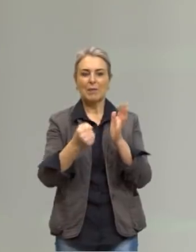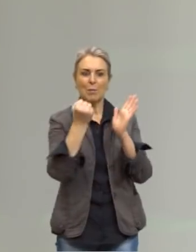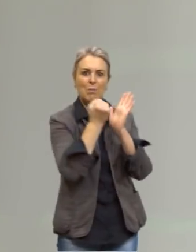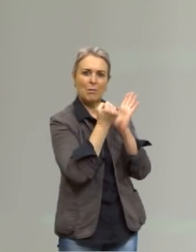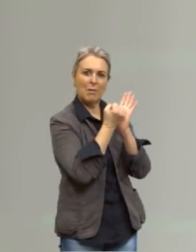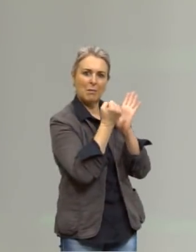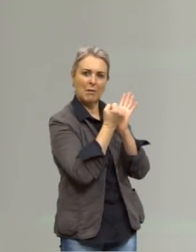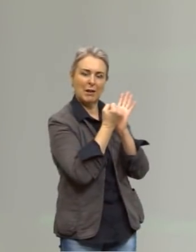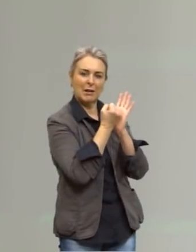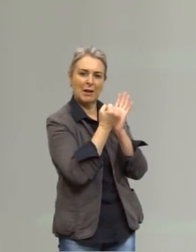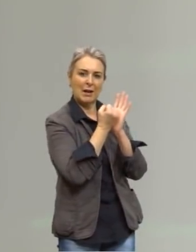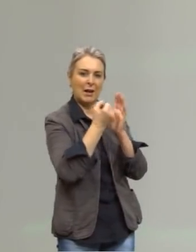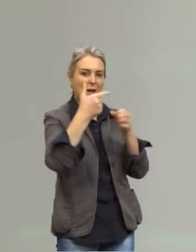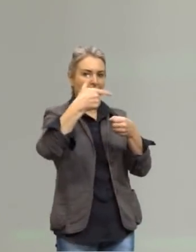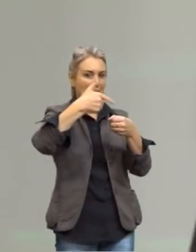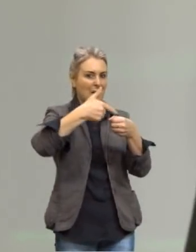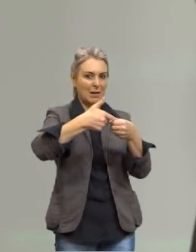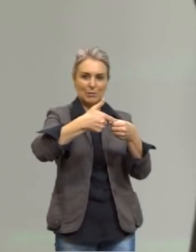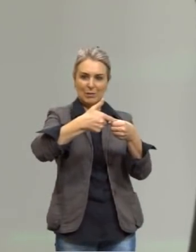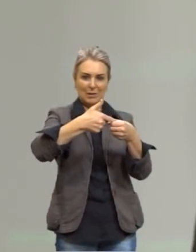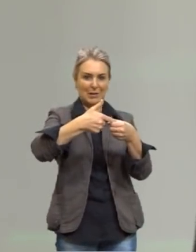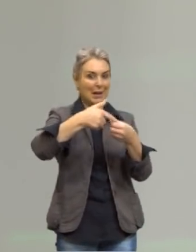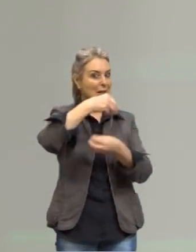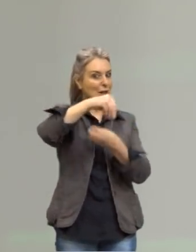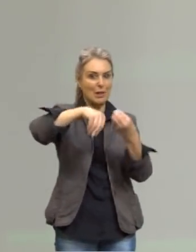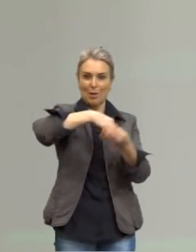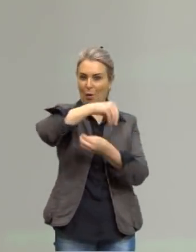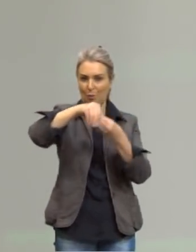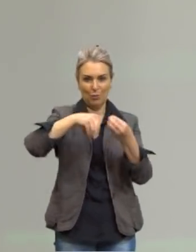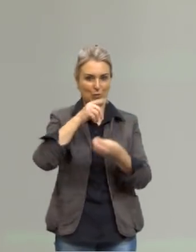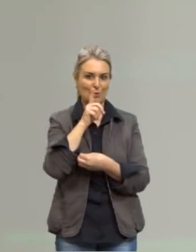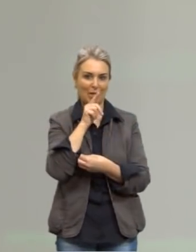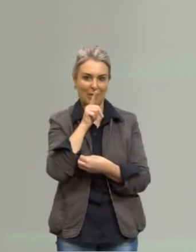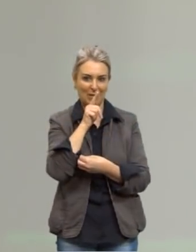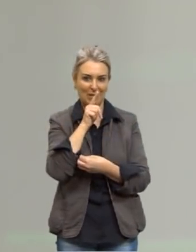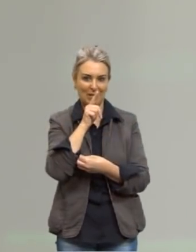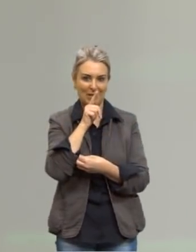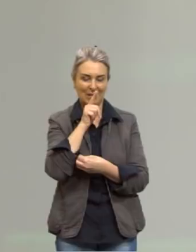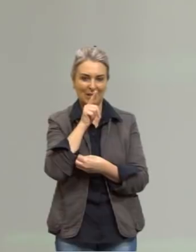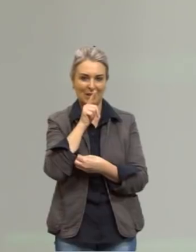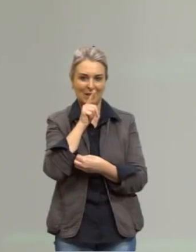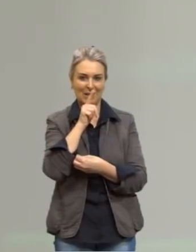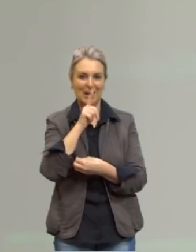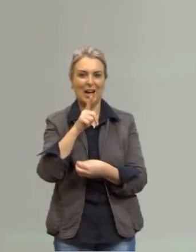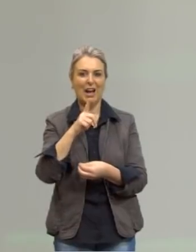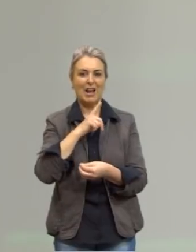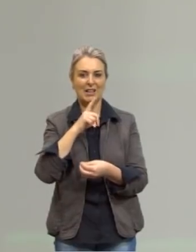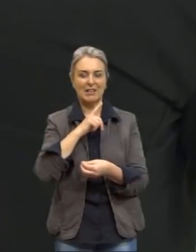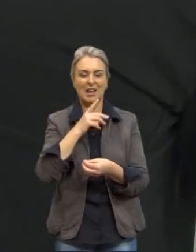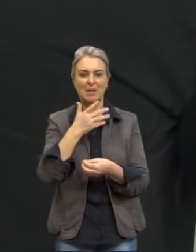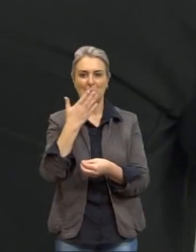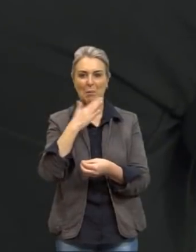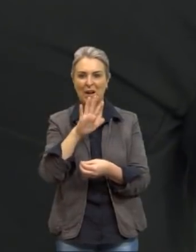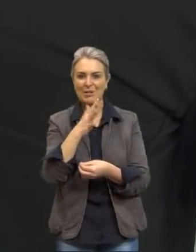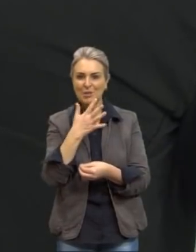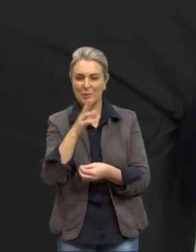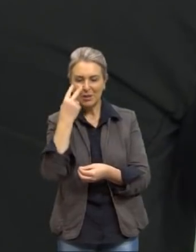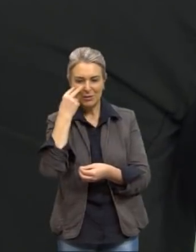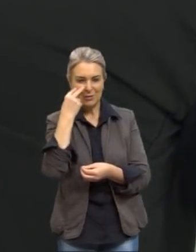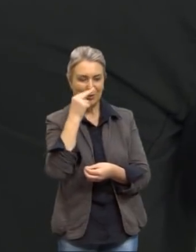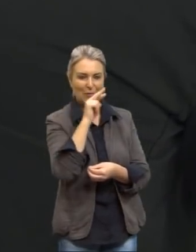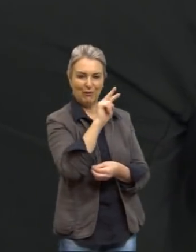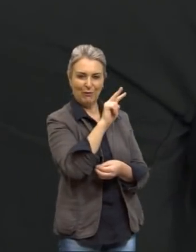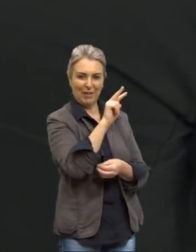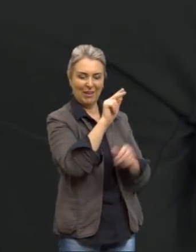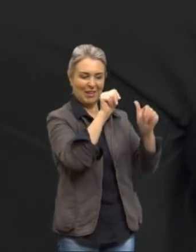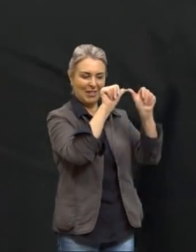porque o que que acontece a gasolina não é solúvel na água eu vou ver que eu vou ter algo desse tipo aqui ó você que